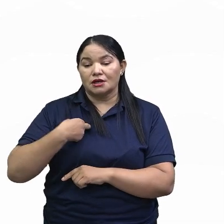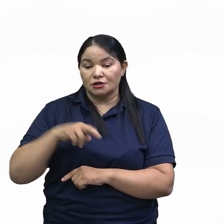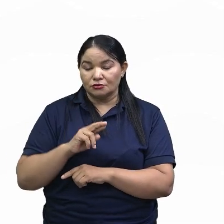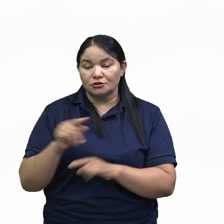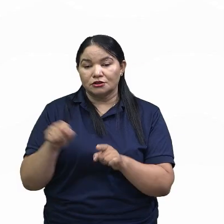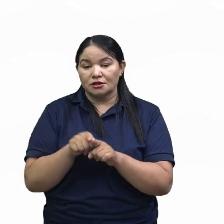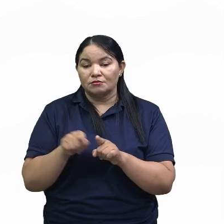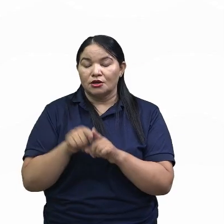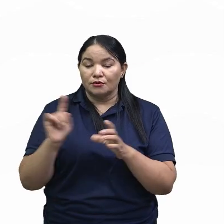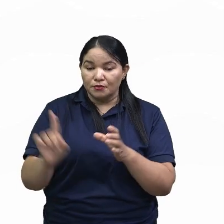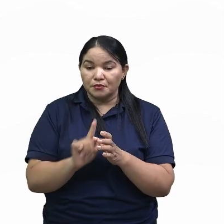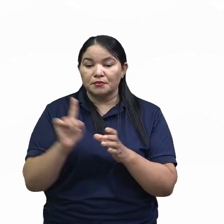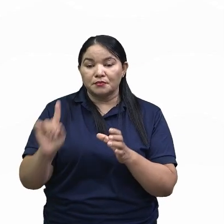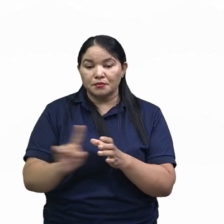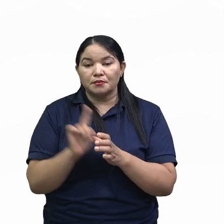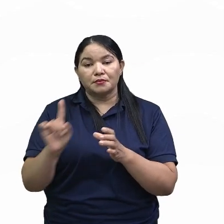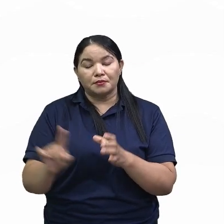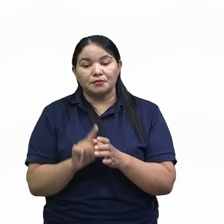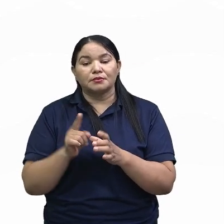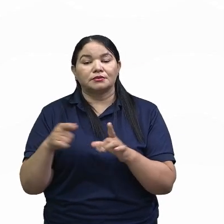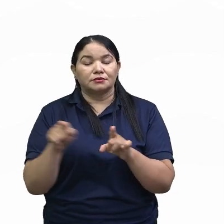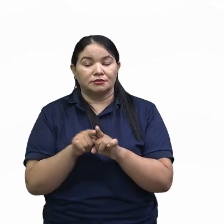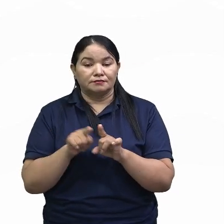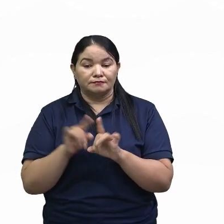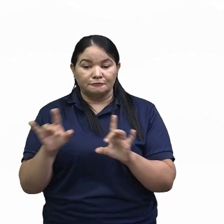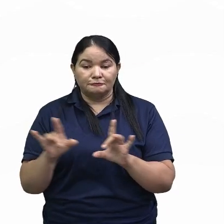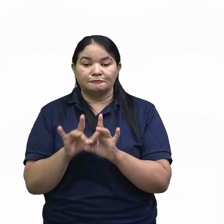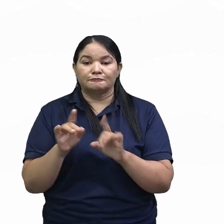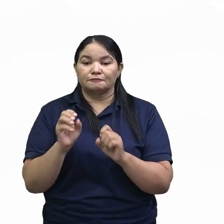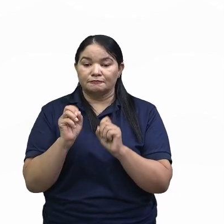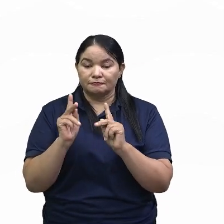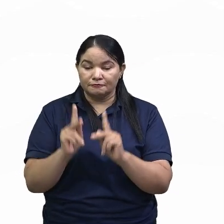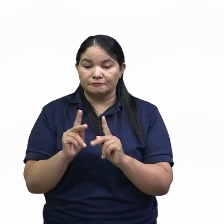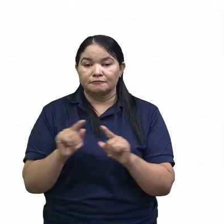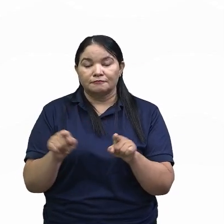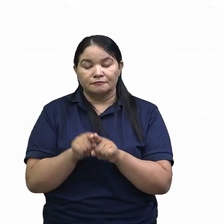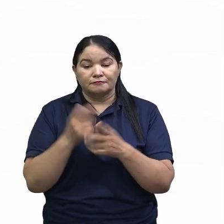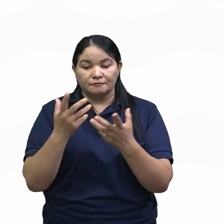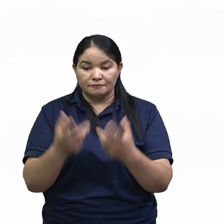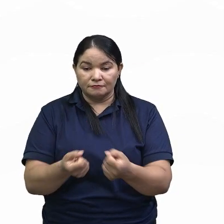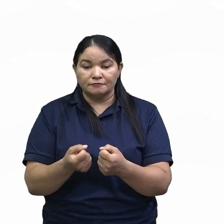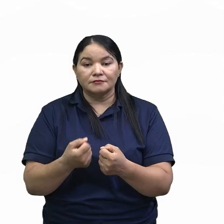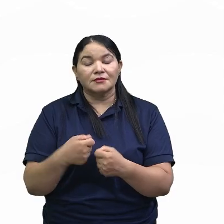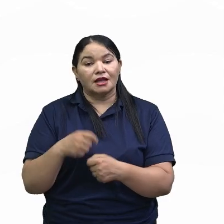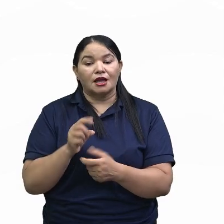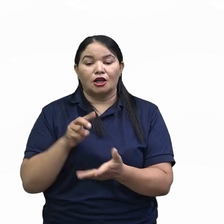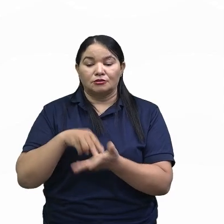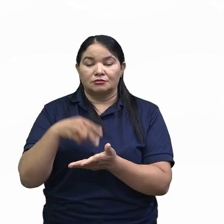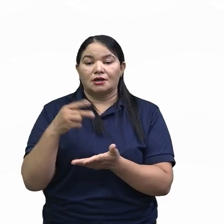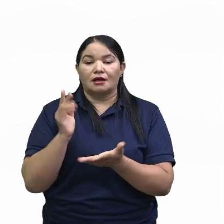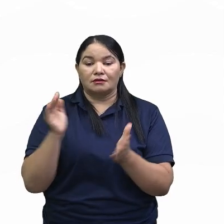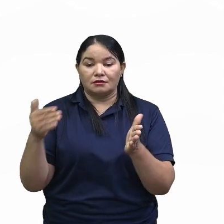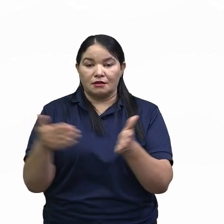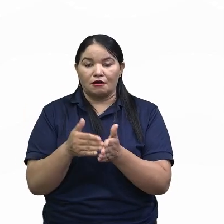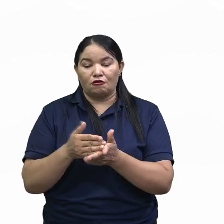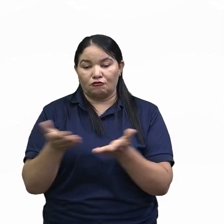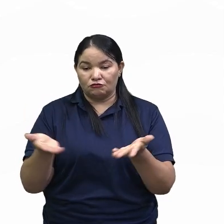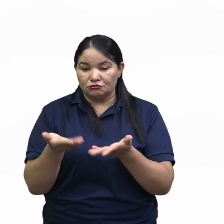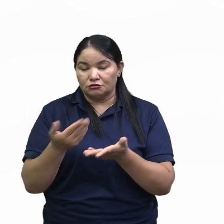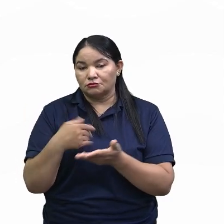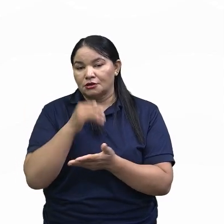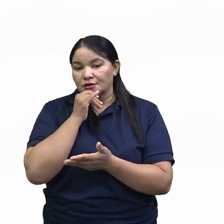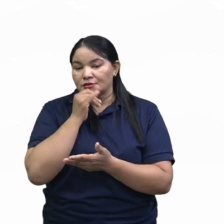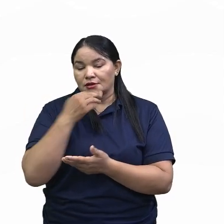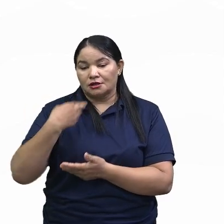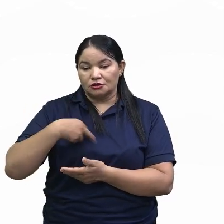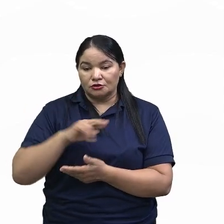religiões foram sendo encaixadas, aceitas e resistem nos dias de hoje, como as religiões